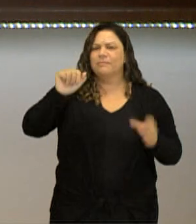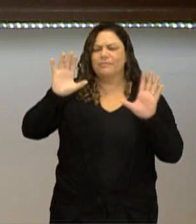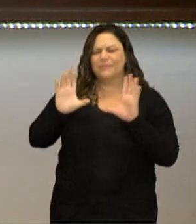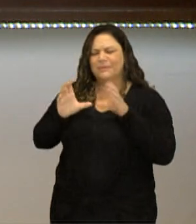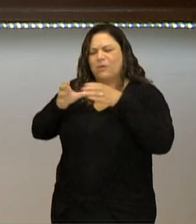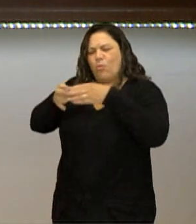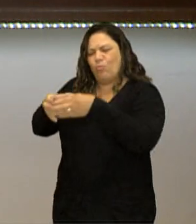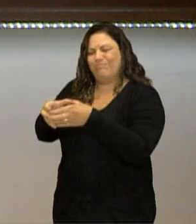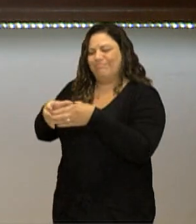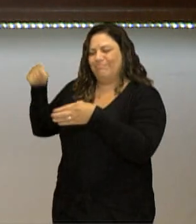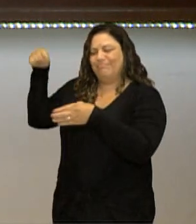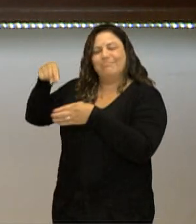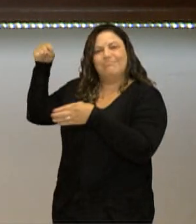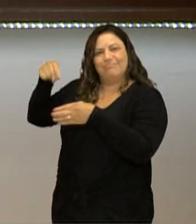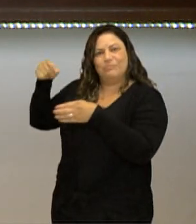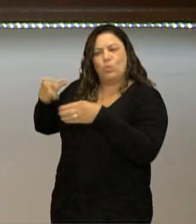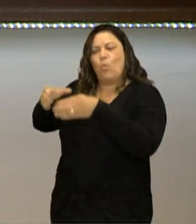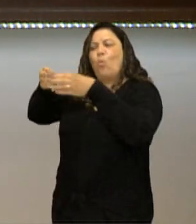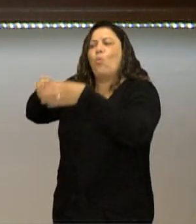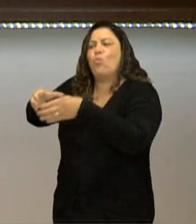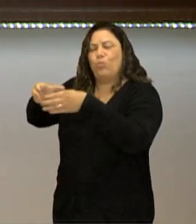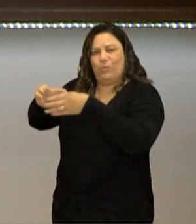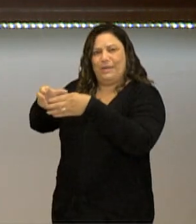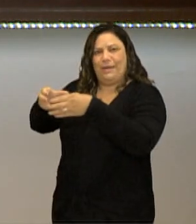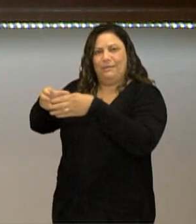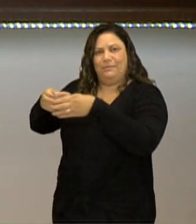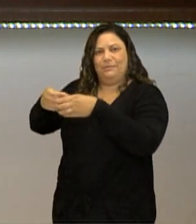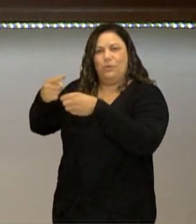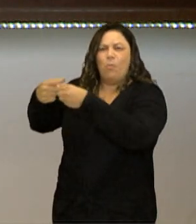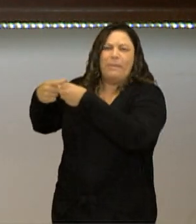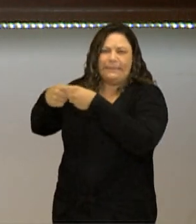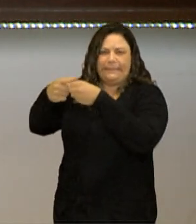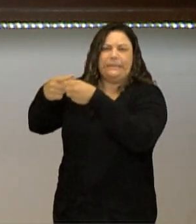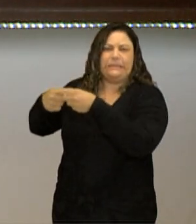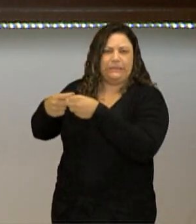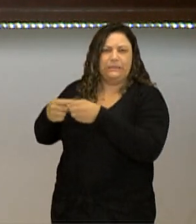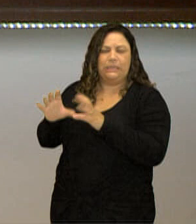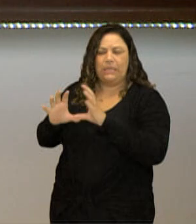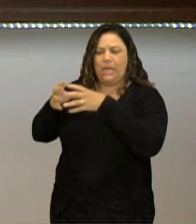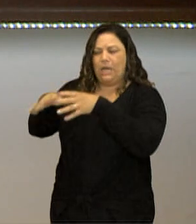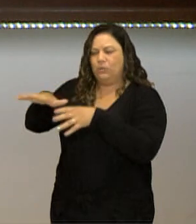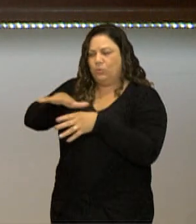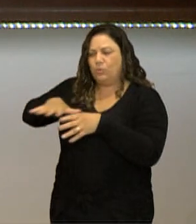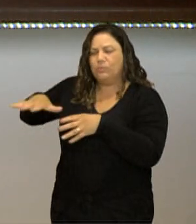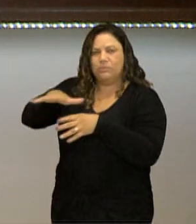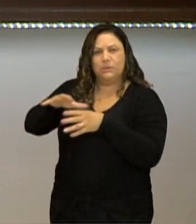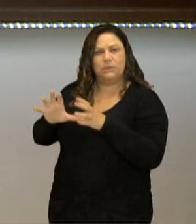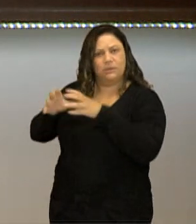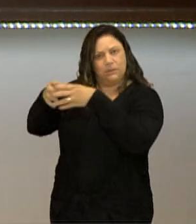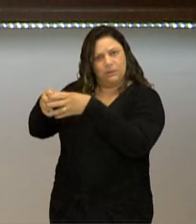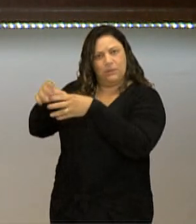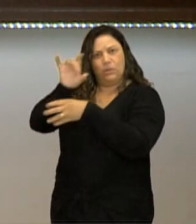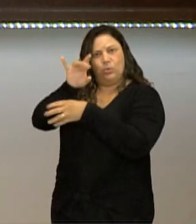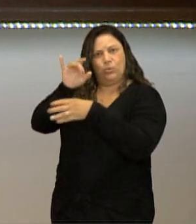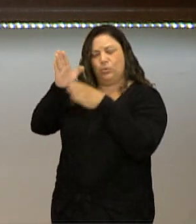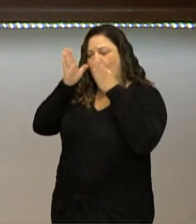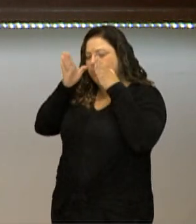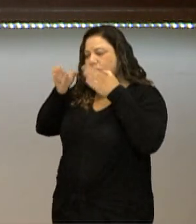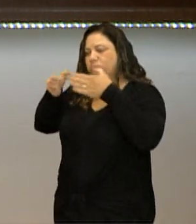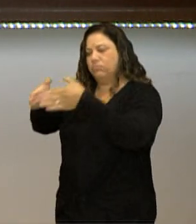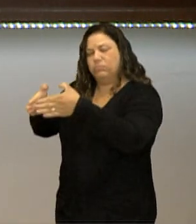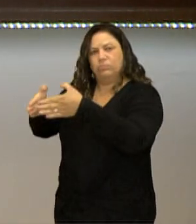doenças infecciosas. Lembrando, então, que vale tanto para doenças causadas por vírus, quanto doenças causadas